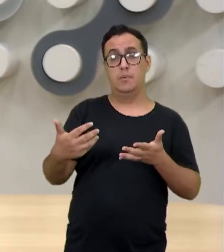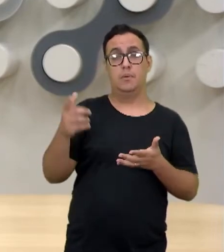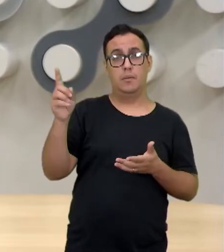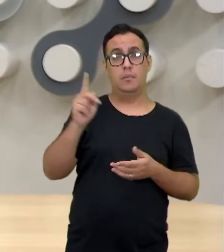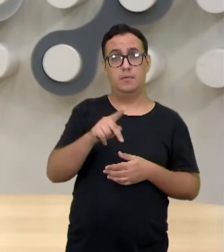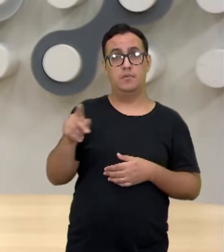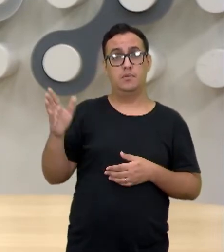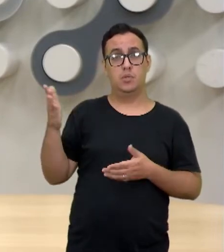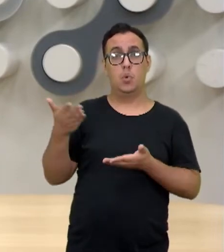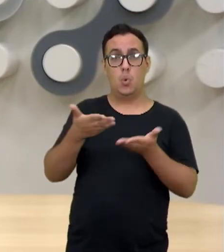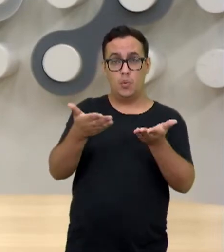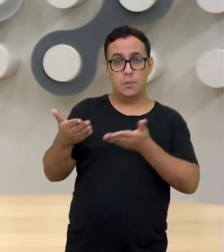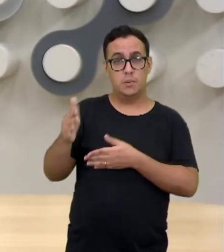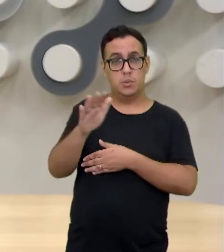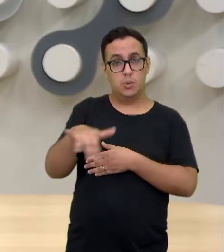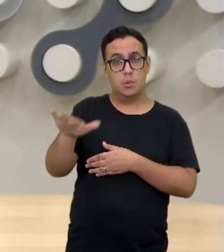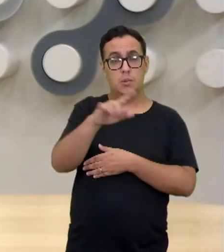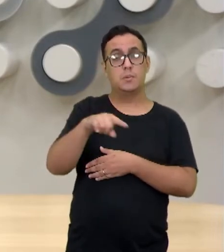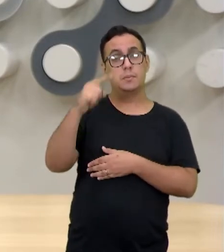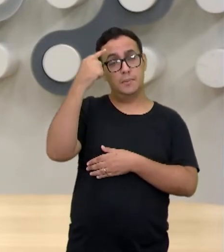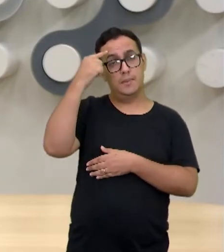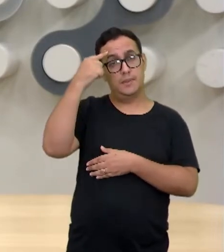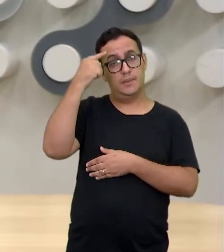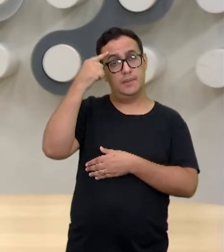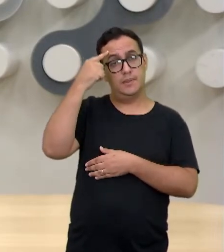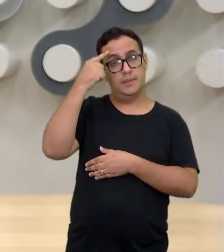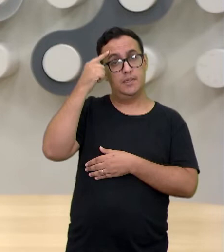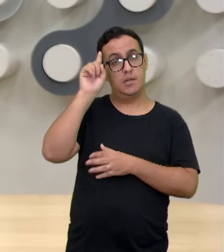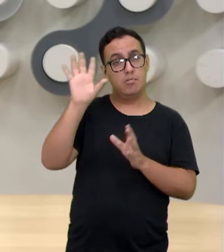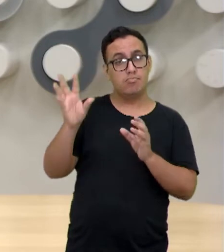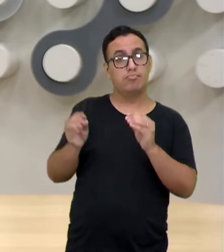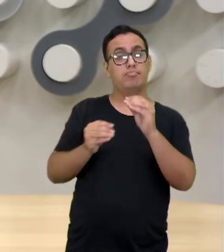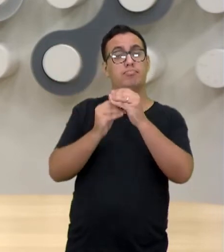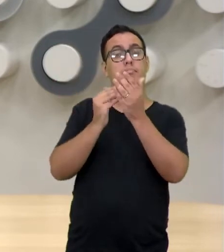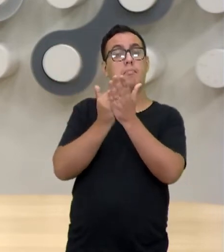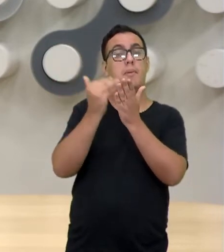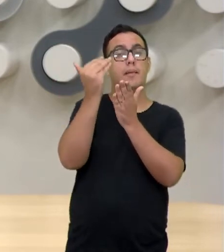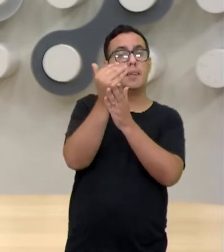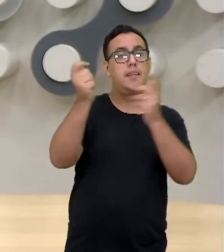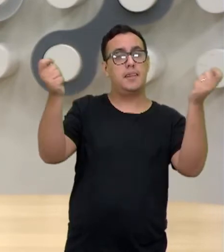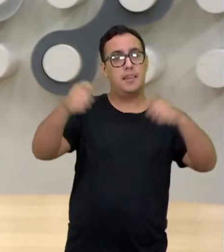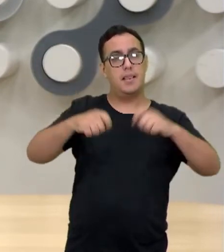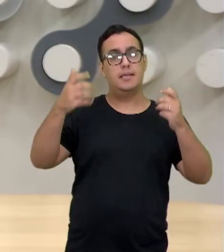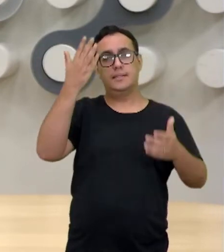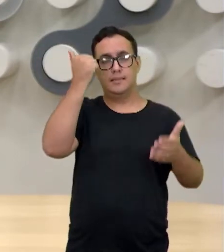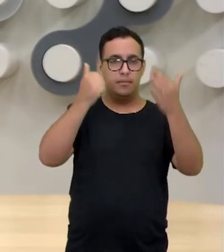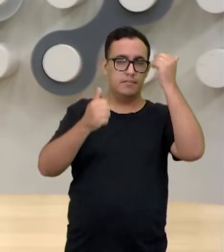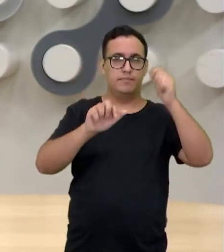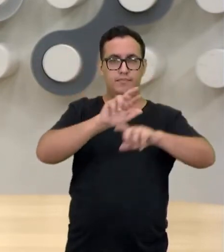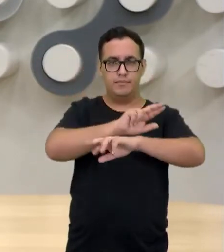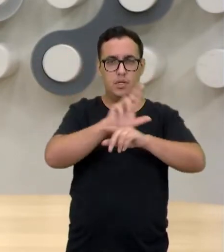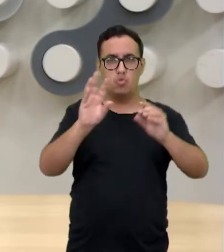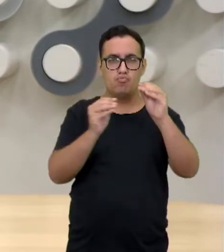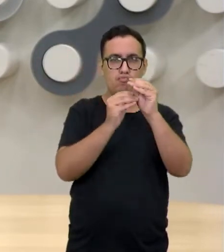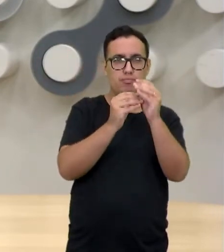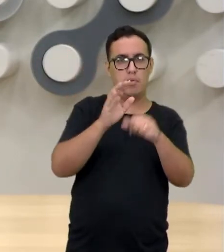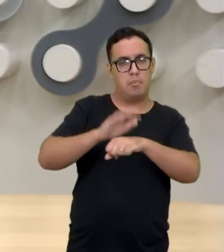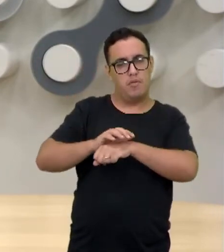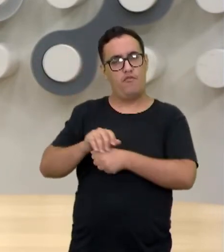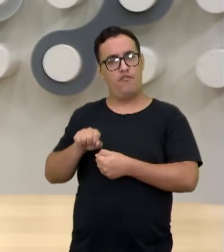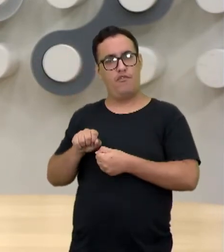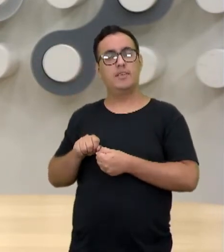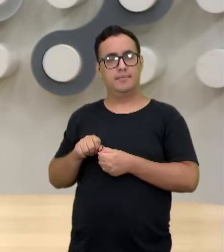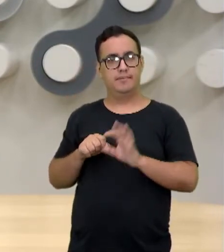D'Ambrosio convida a gente a pensar nessa inter-relação, nessa complementariedade entre os saberes contemplativos e operativos,